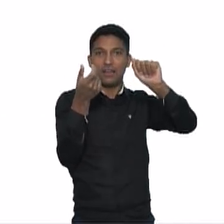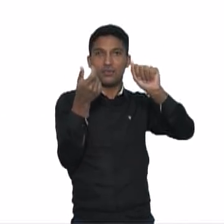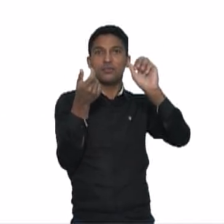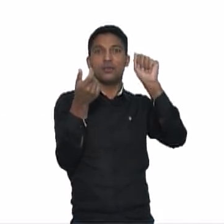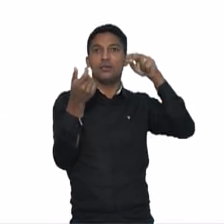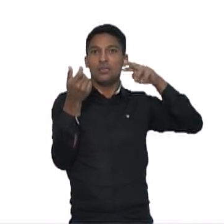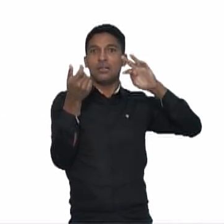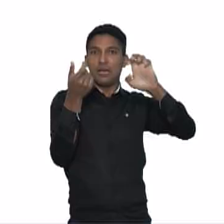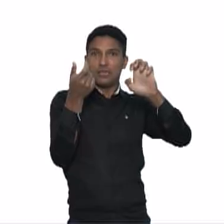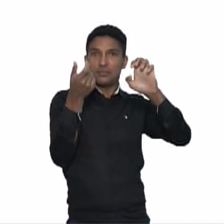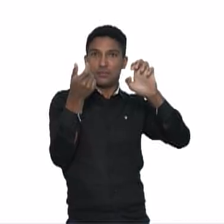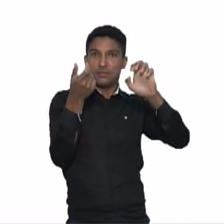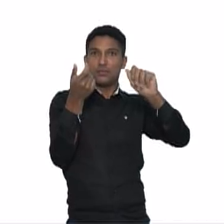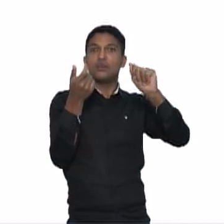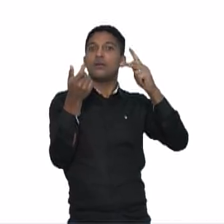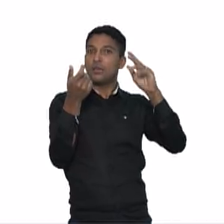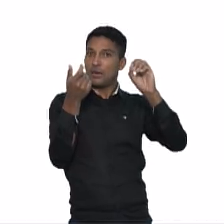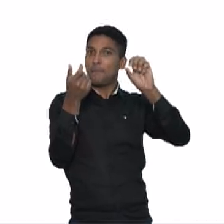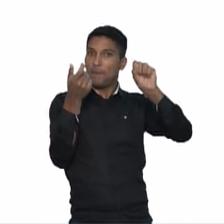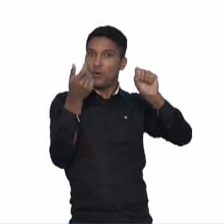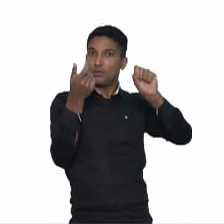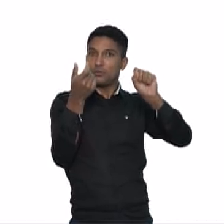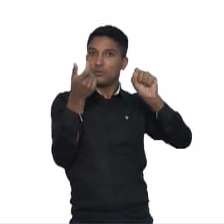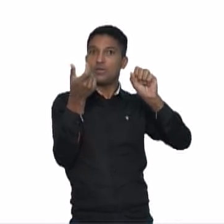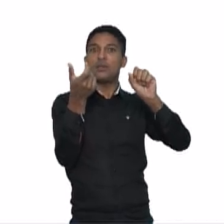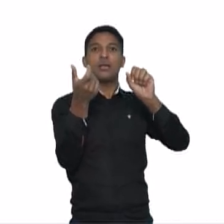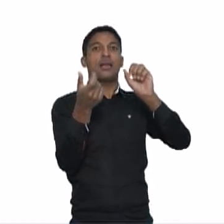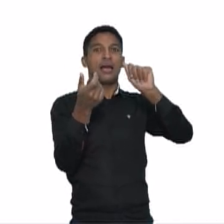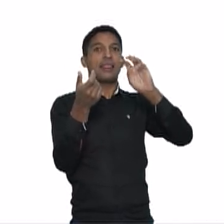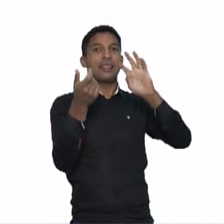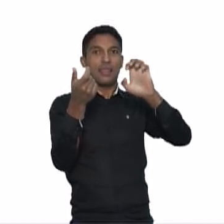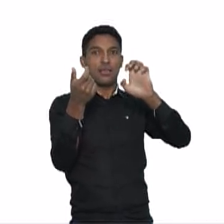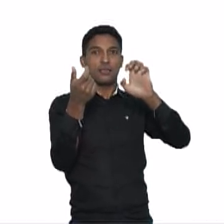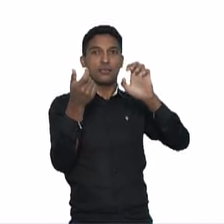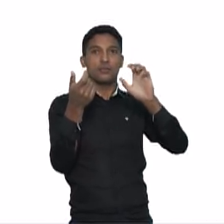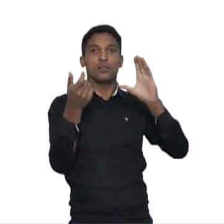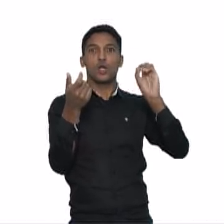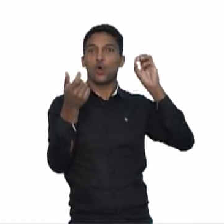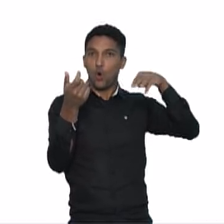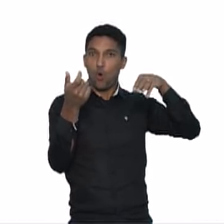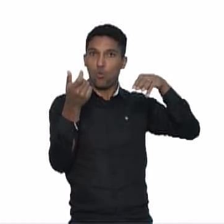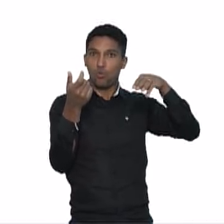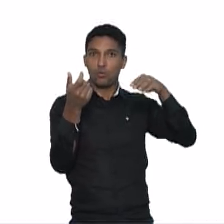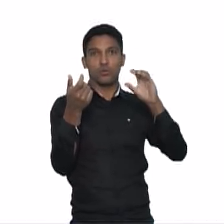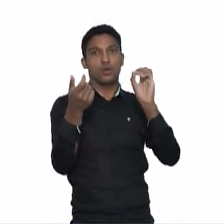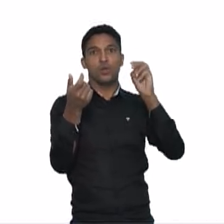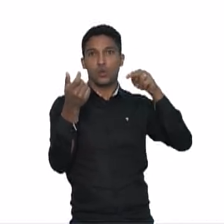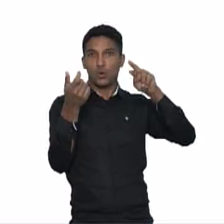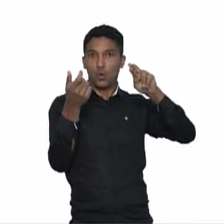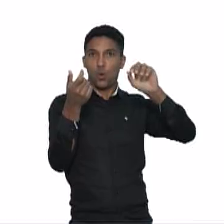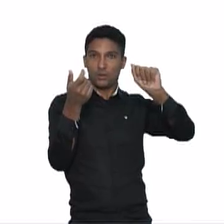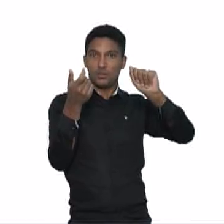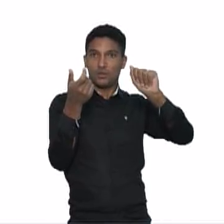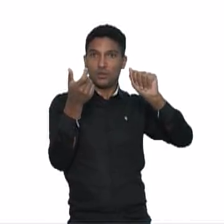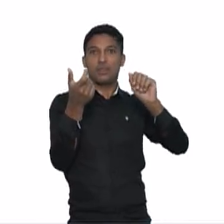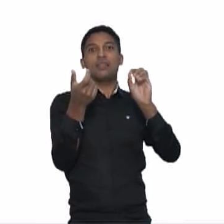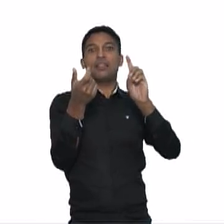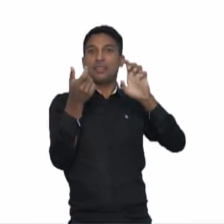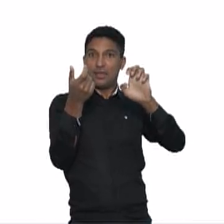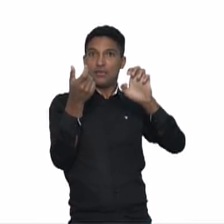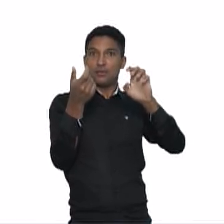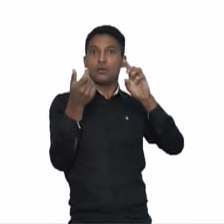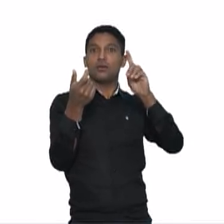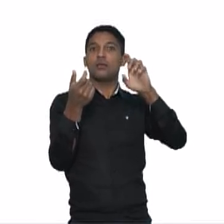ante, após, até, com, contra, de,